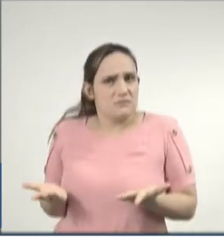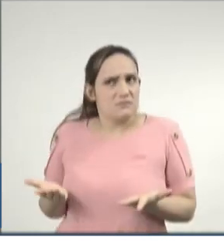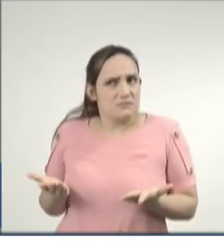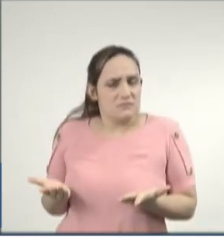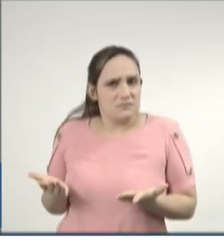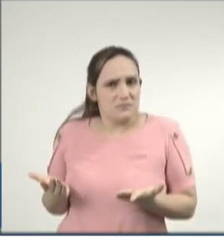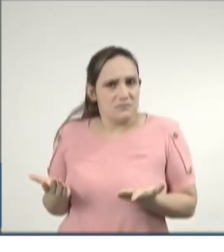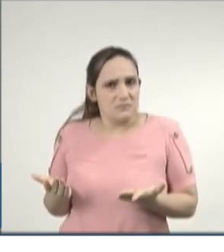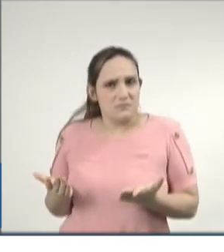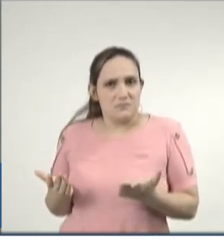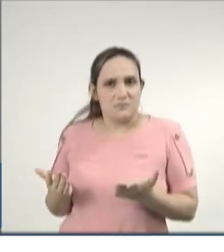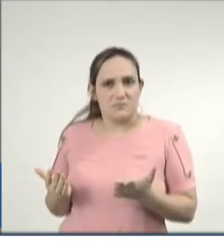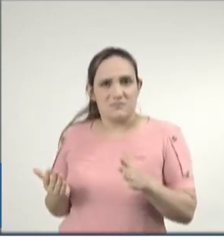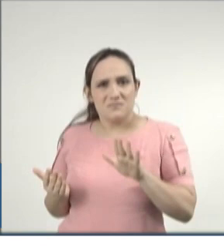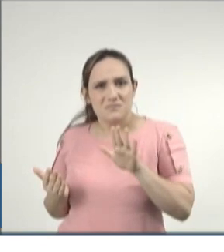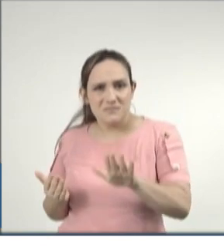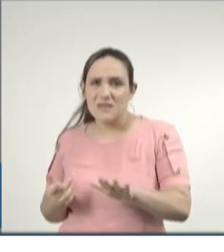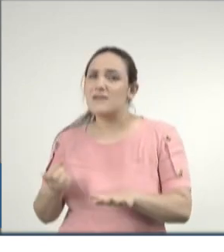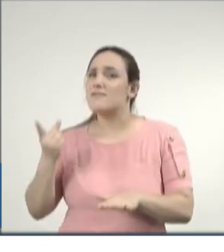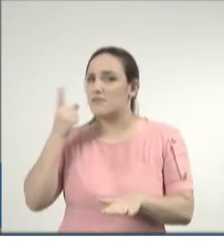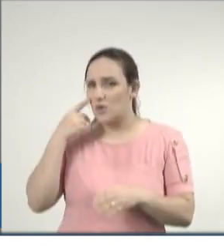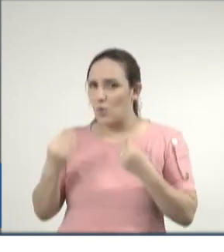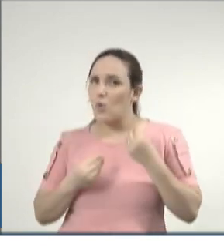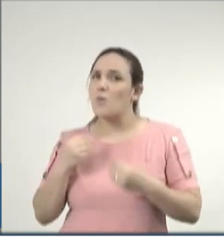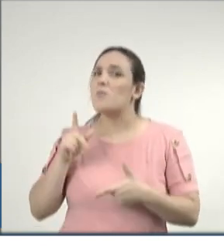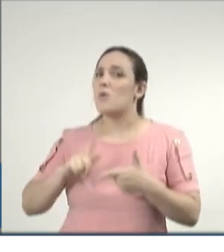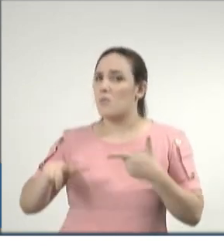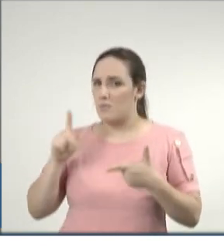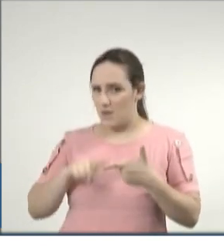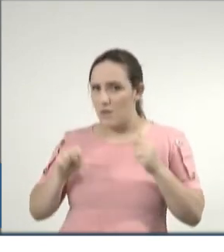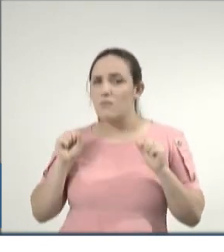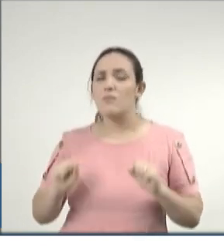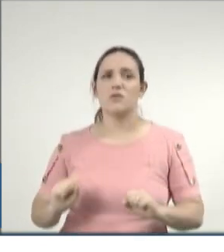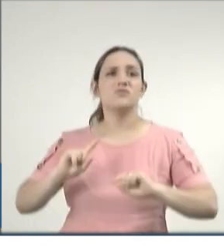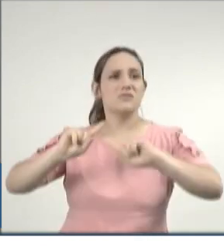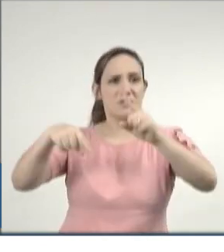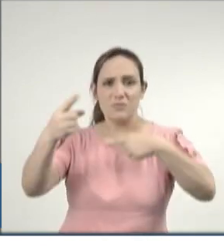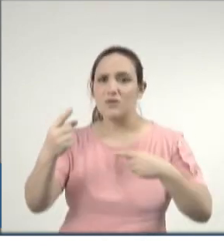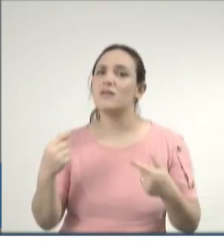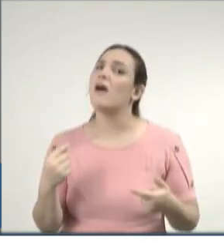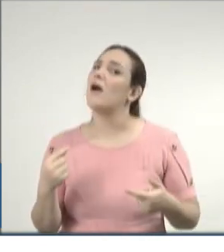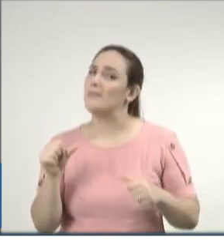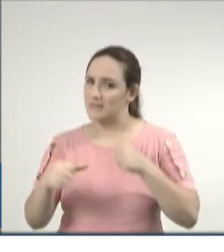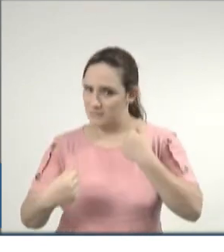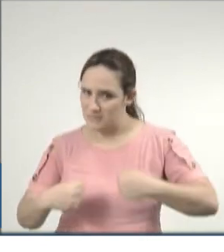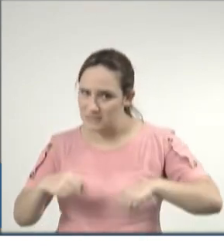lá no começo do relacionamento o problema que isso pode dar lá no final do relacionamento, não pensava assim.